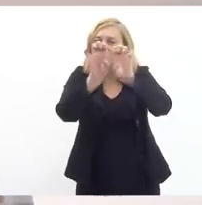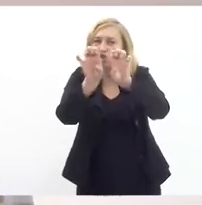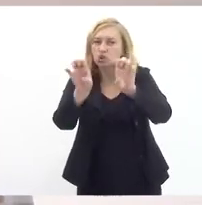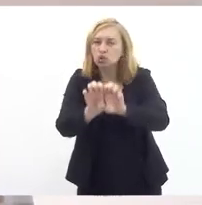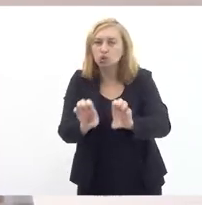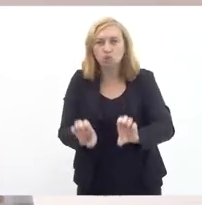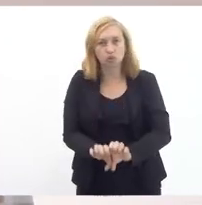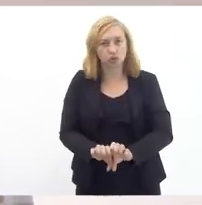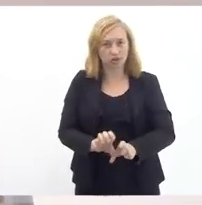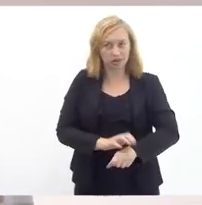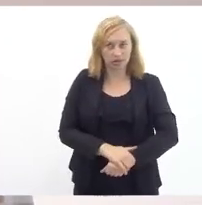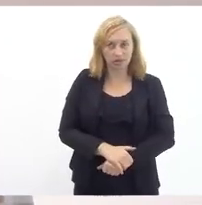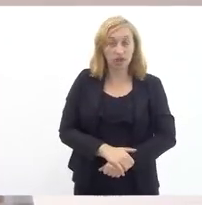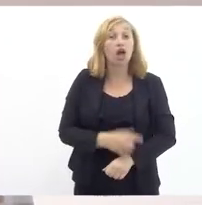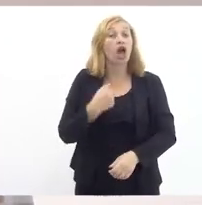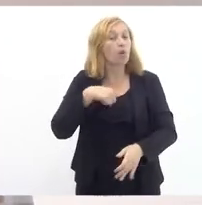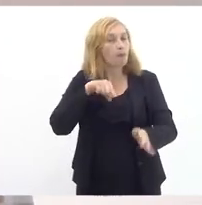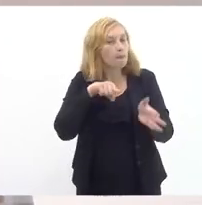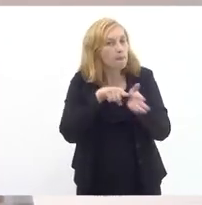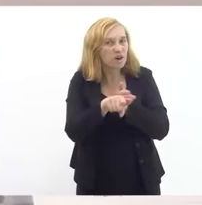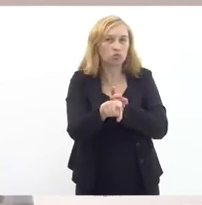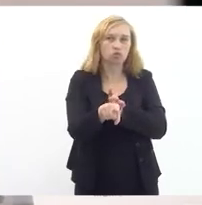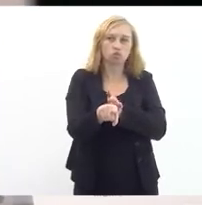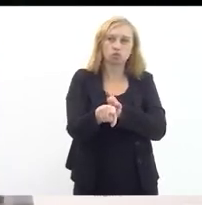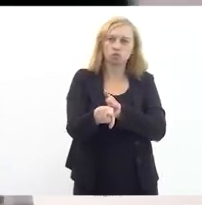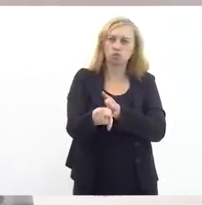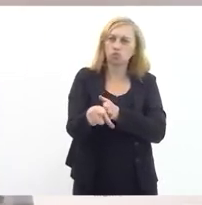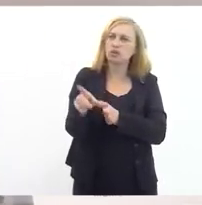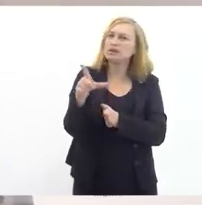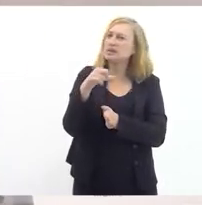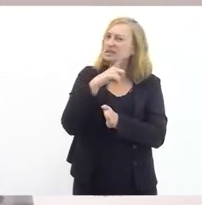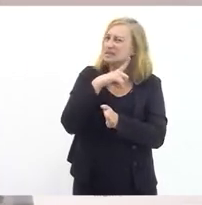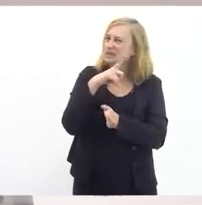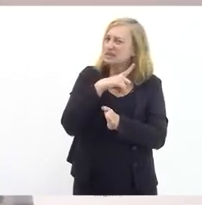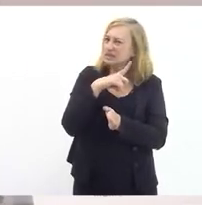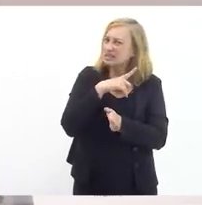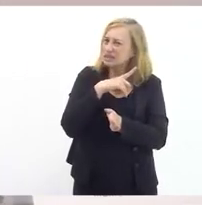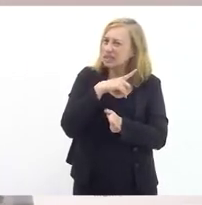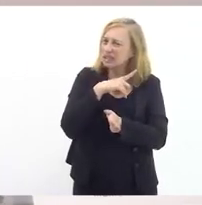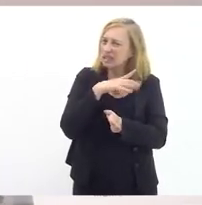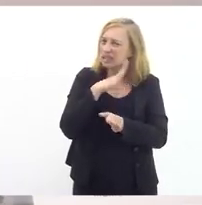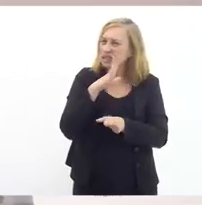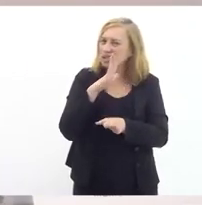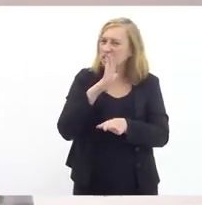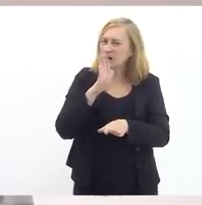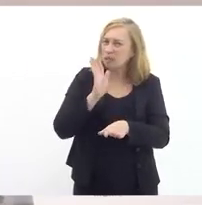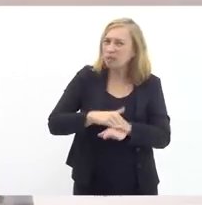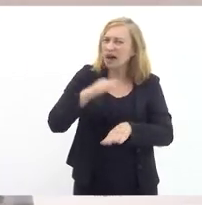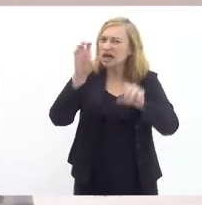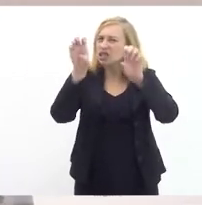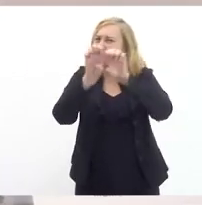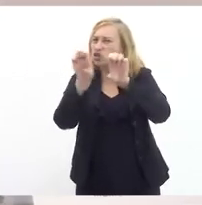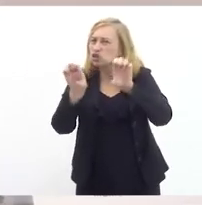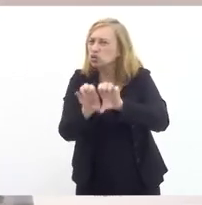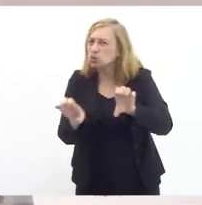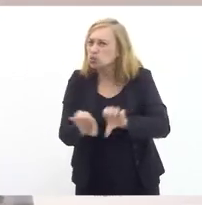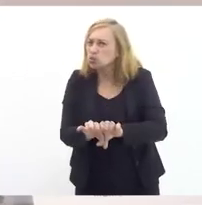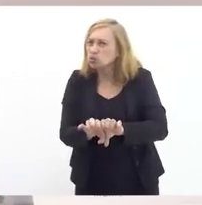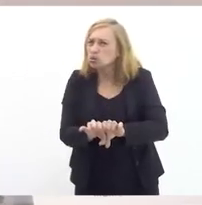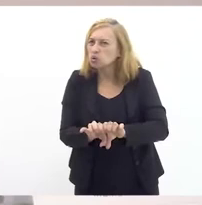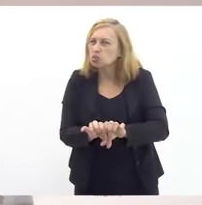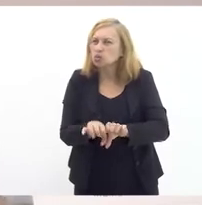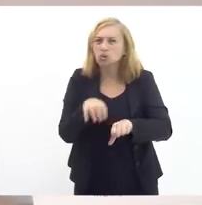estruturantes. Eu pergunto, tem alguma coisa mais estruturante em termos de